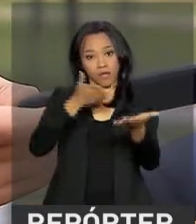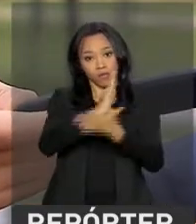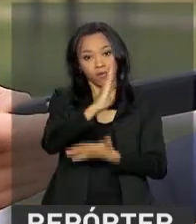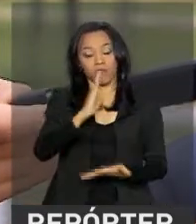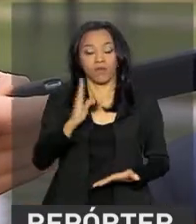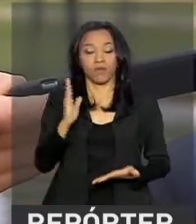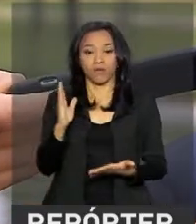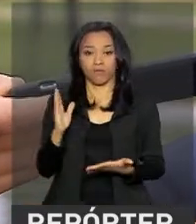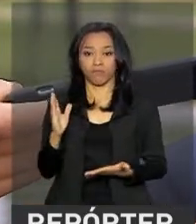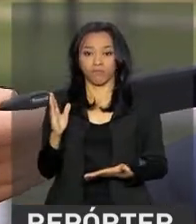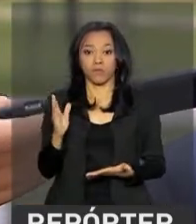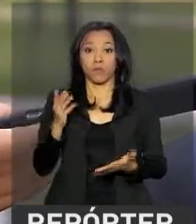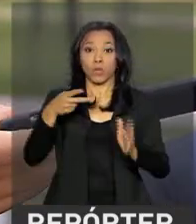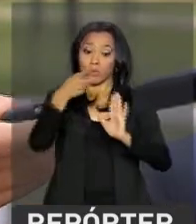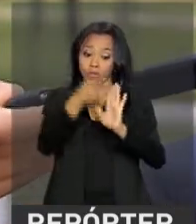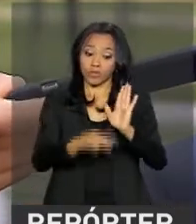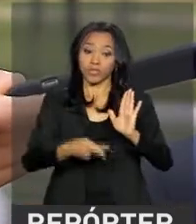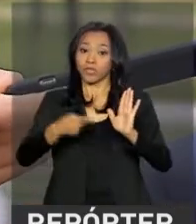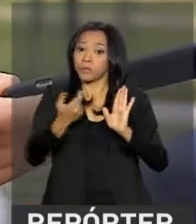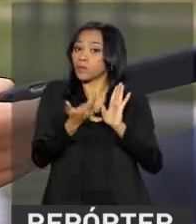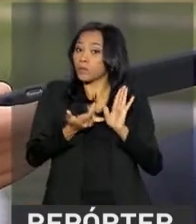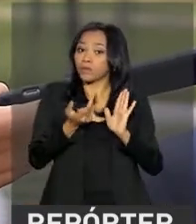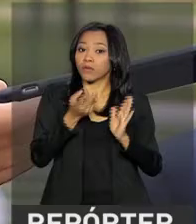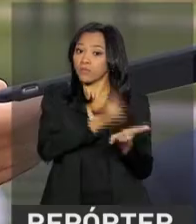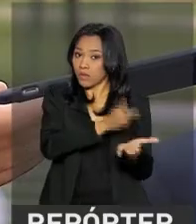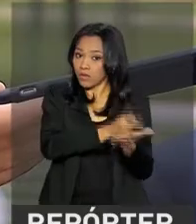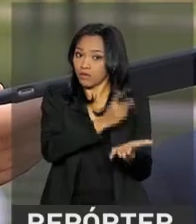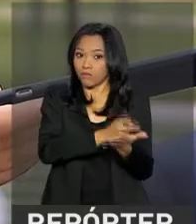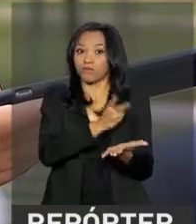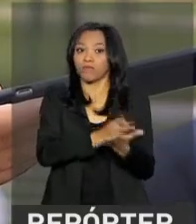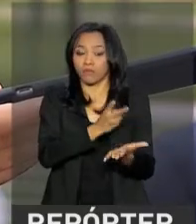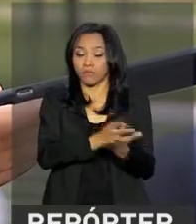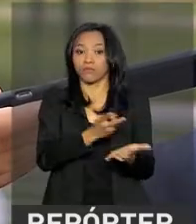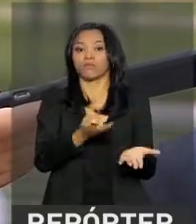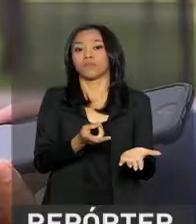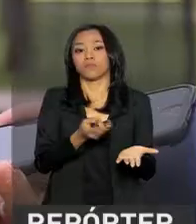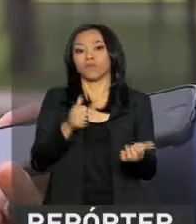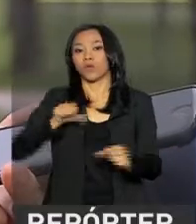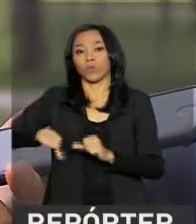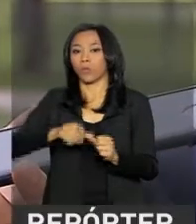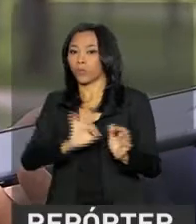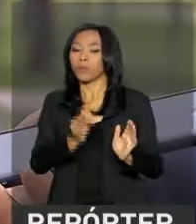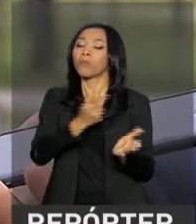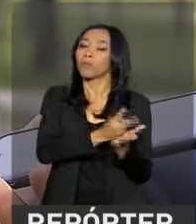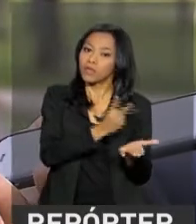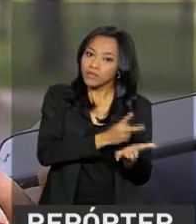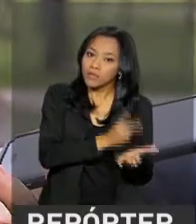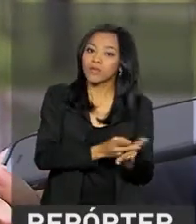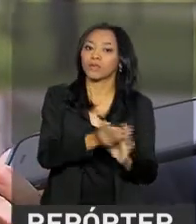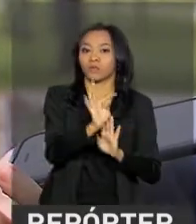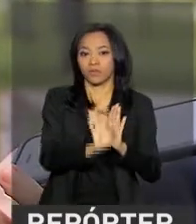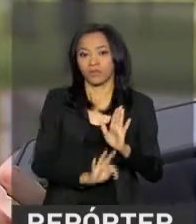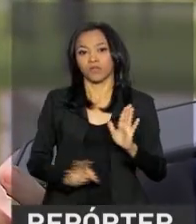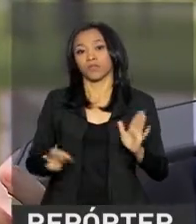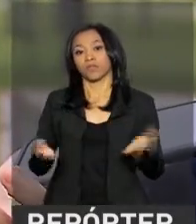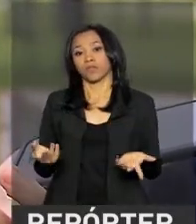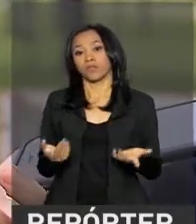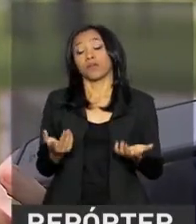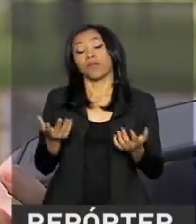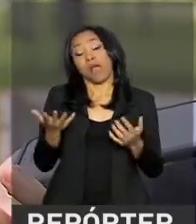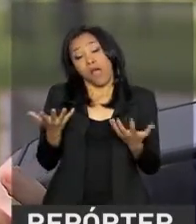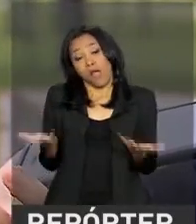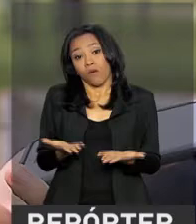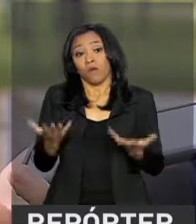o projeto como está hoje a esse é o ideal o ideal é como eu disse como está agora